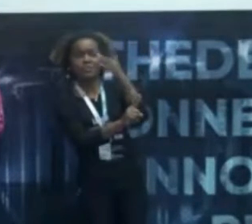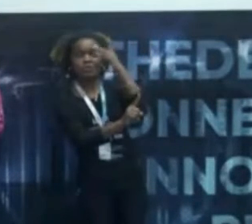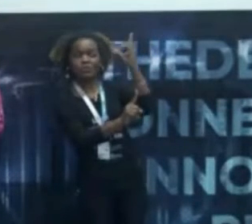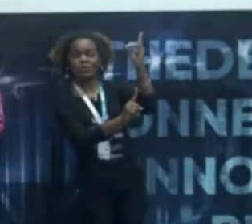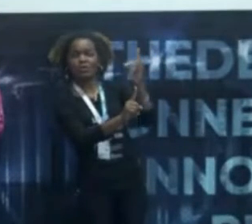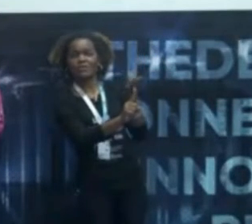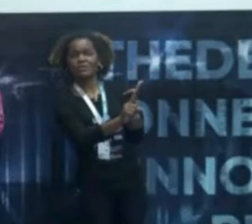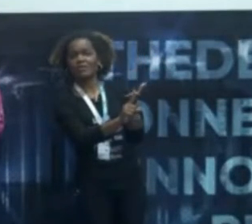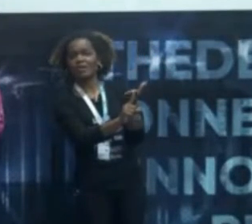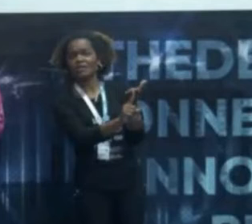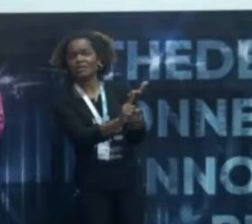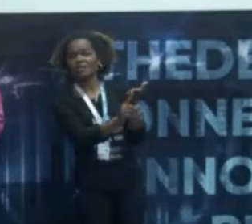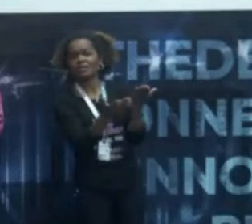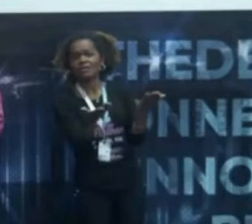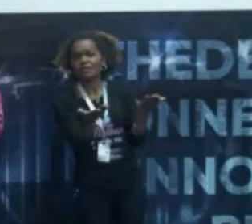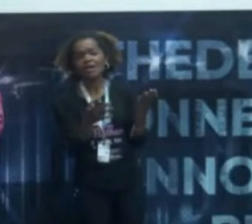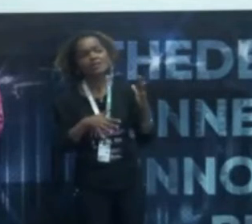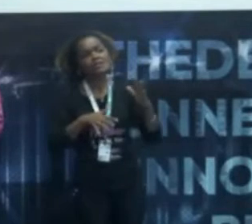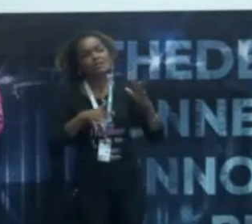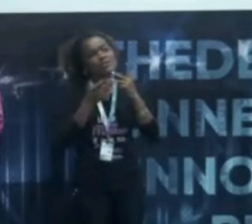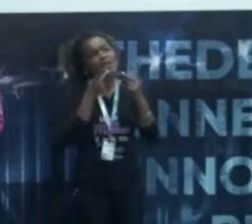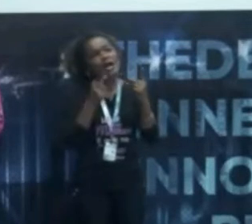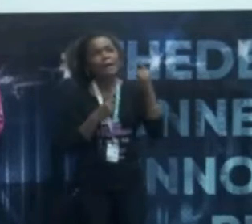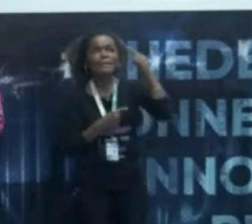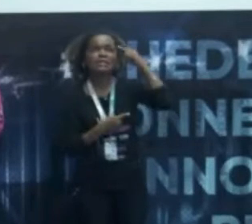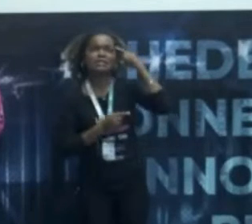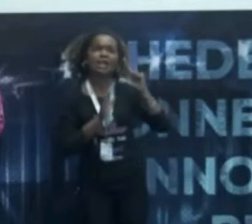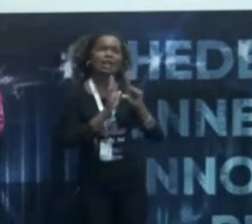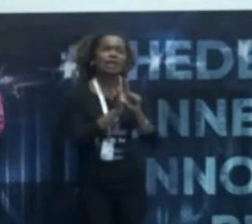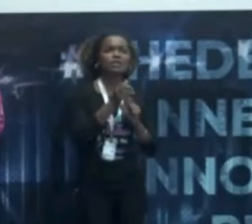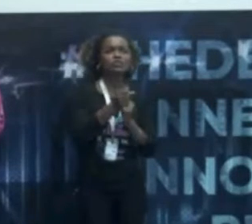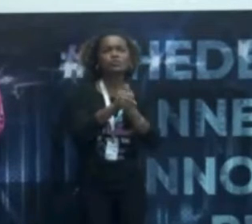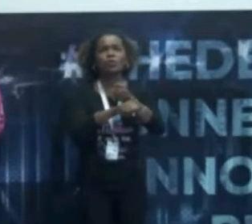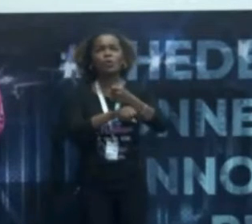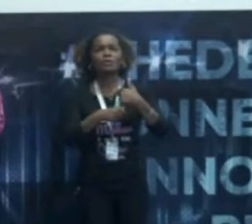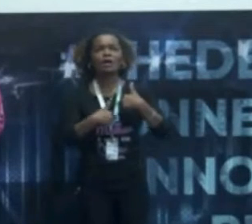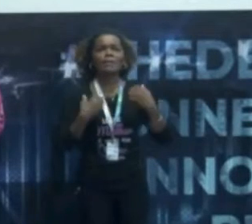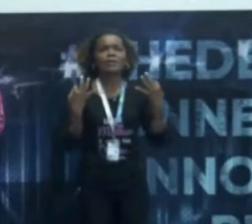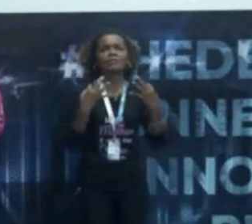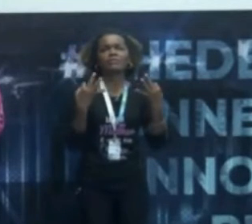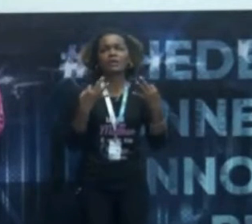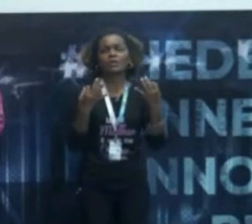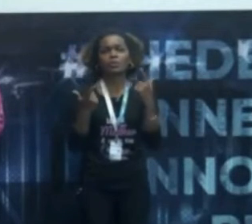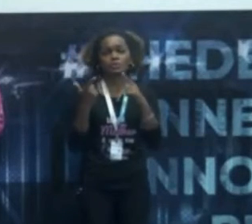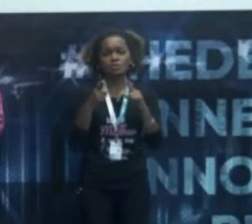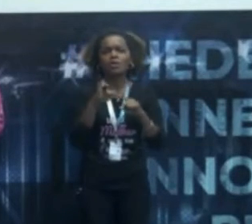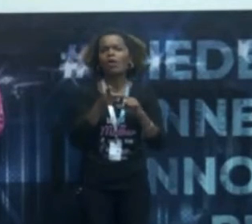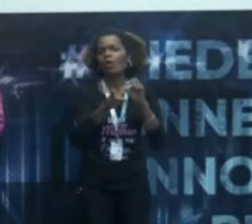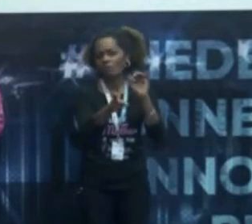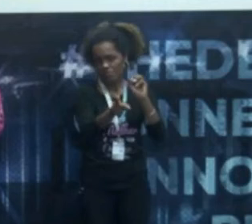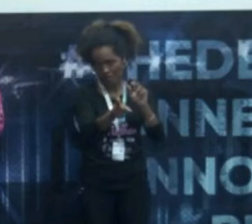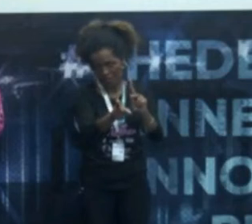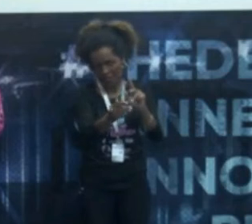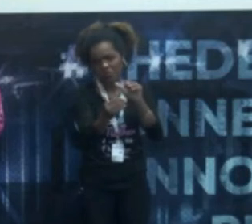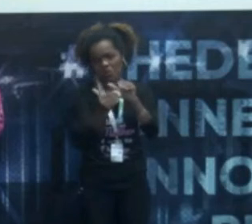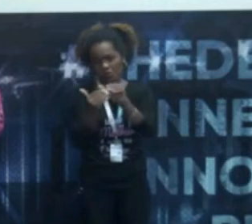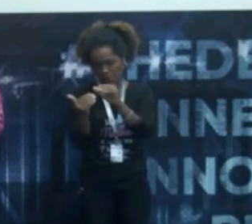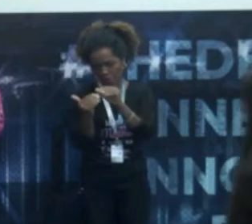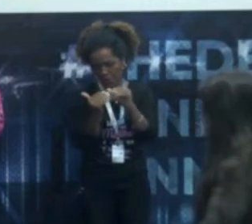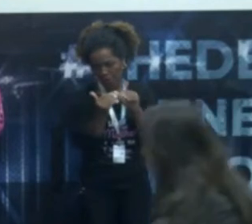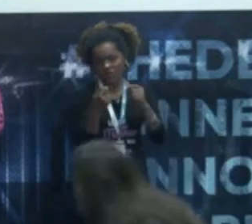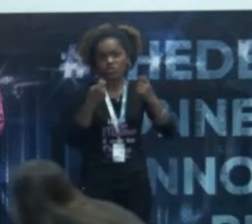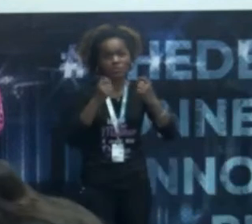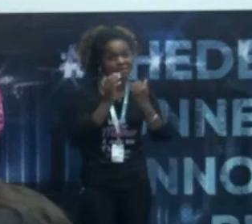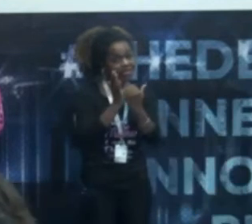deficiência. Então não adianta a gente só pensar a lei de cotas, vocês são perfeitos na análise de vocês, a gente precisa de ir além